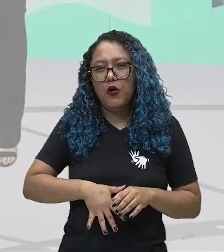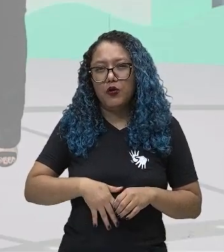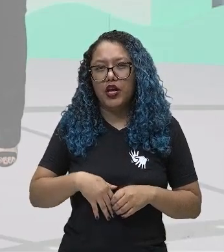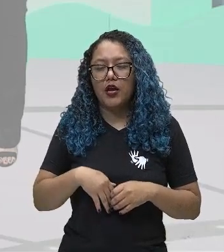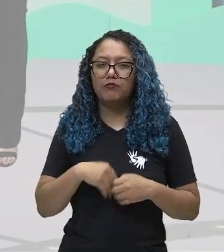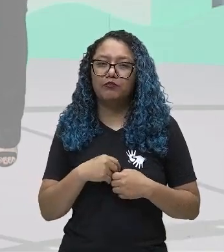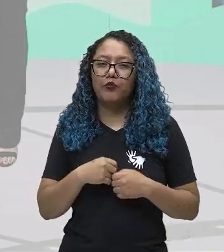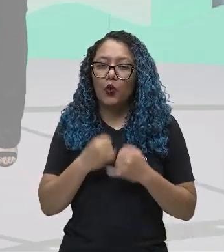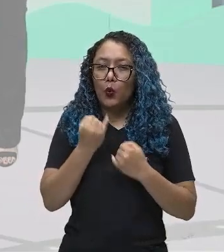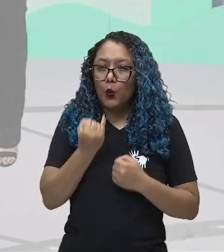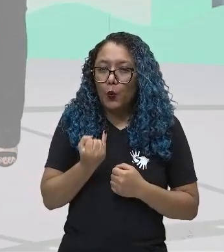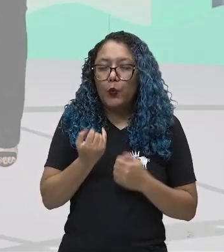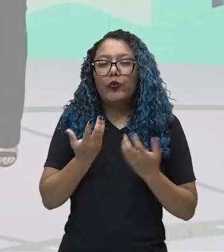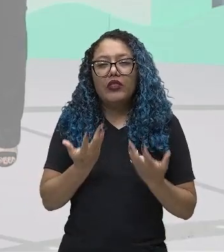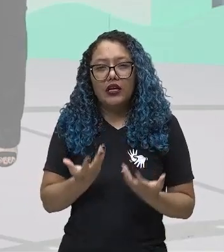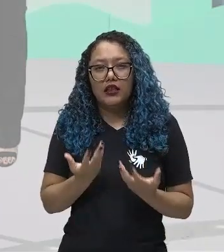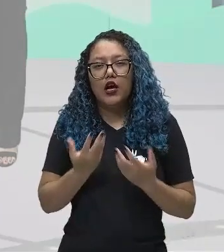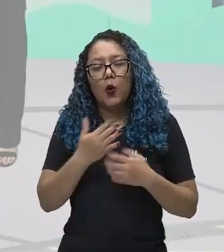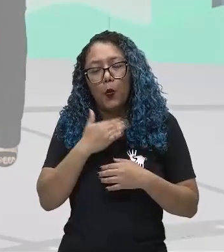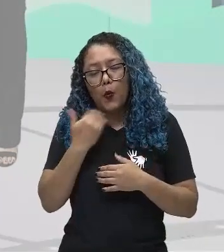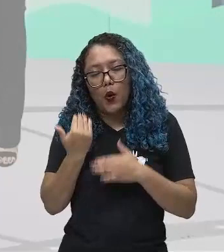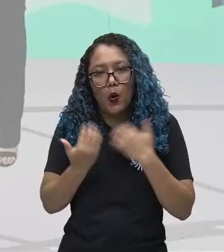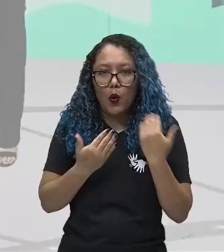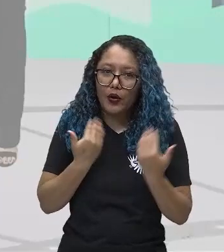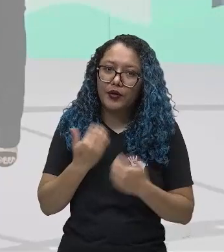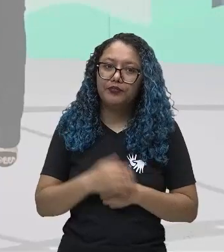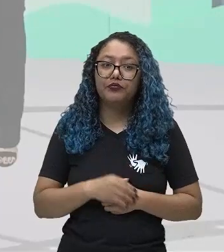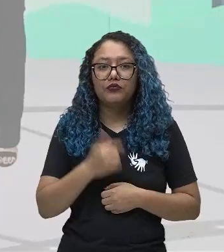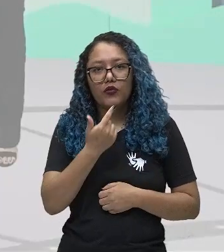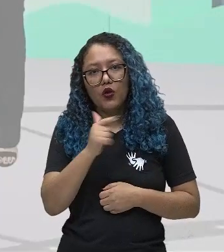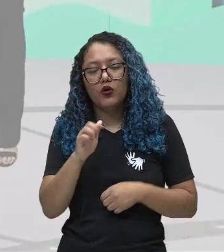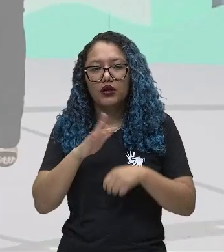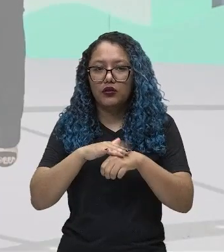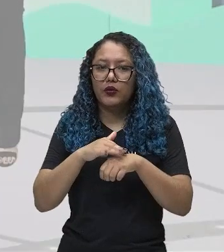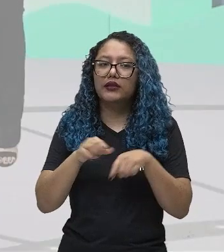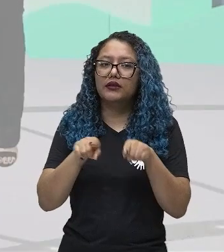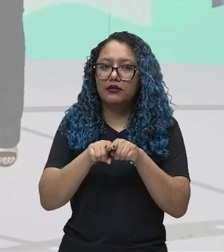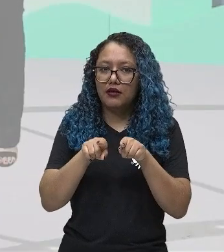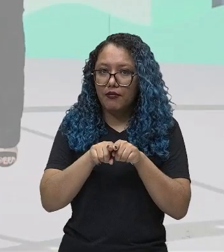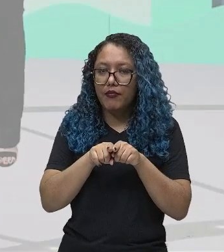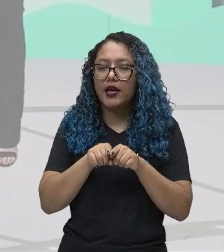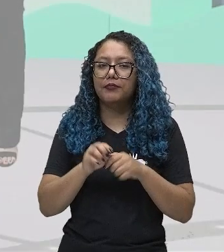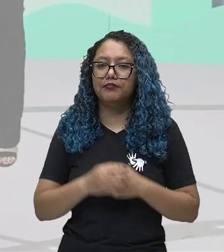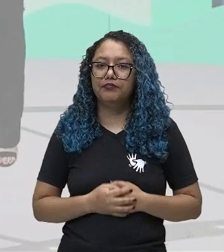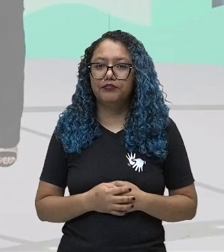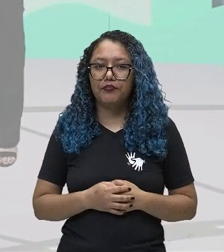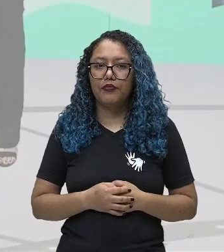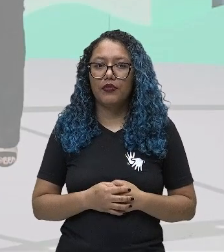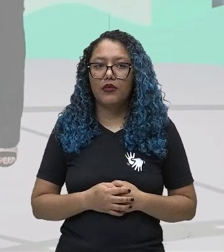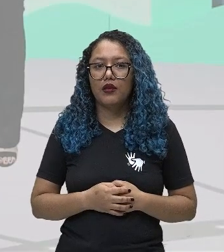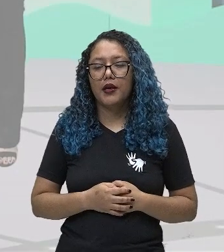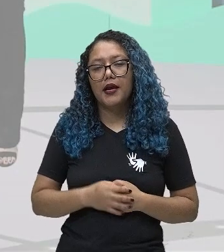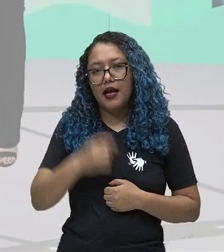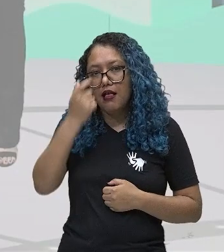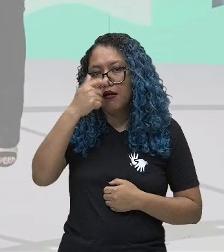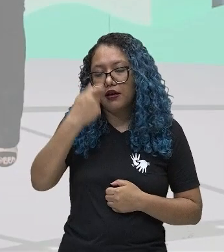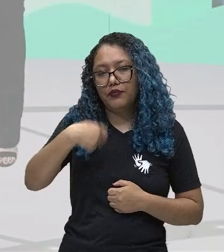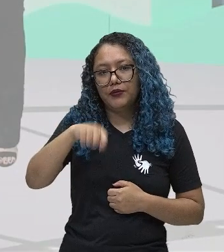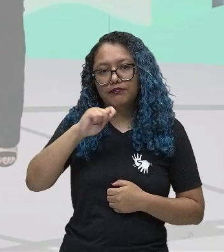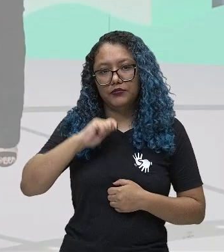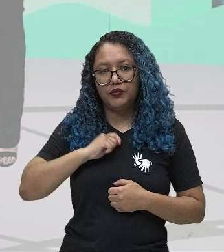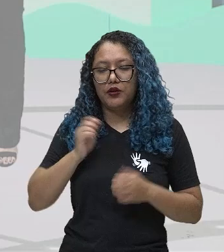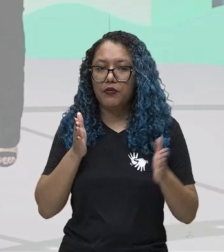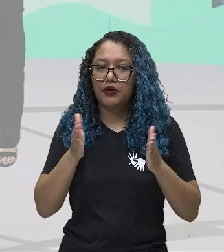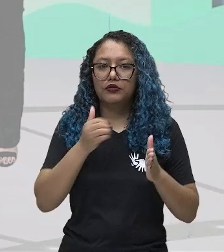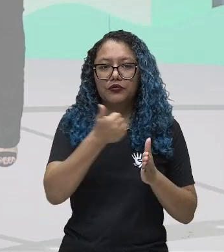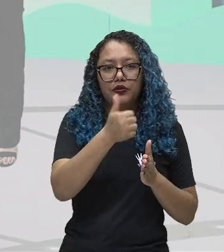desidratação. A outra doença que eu vou apresentar aí para vocês, a outra pandemia vivida, né, foi a gripe espanhola, que